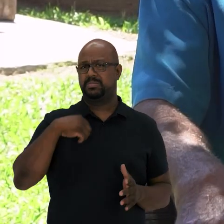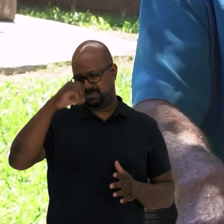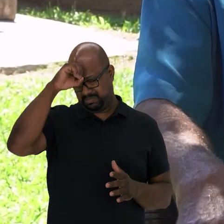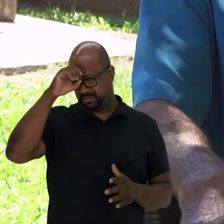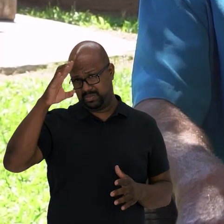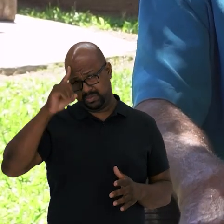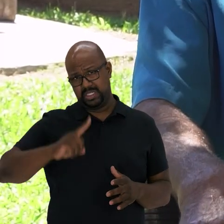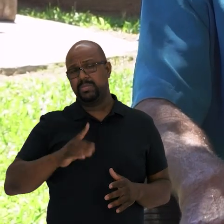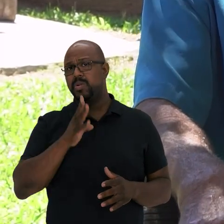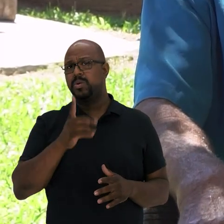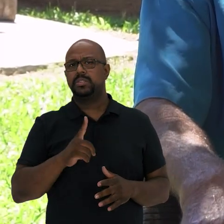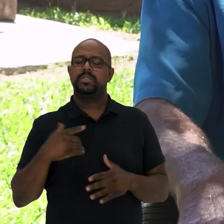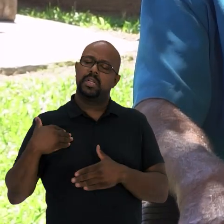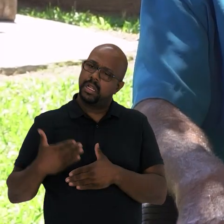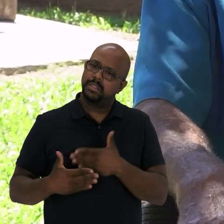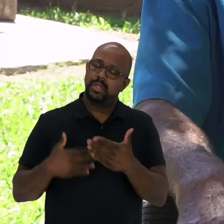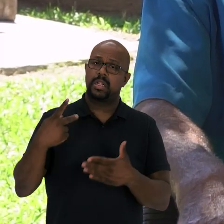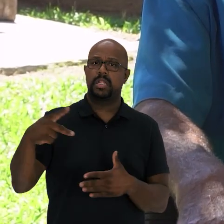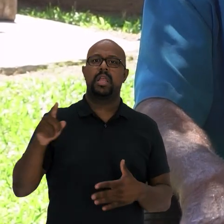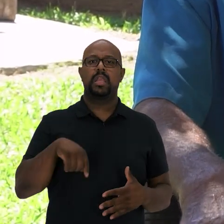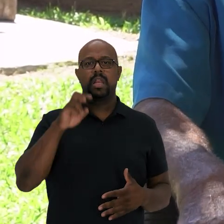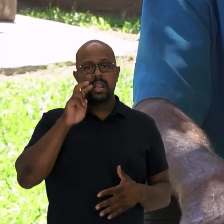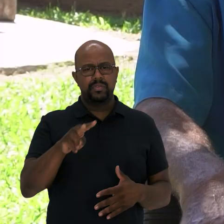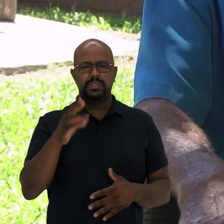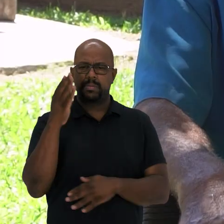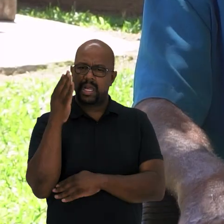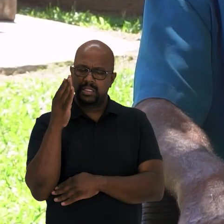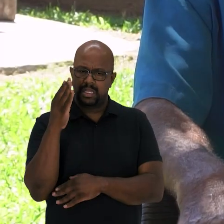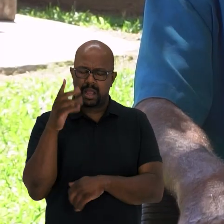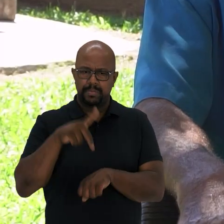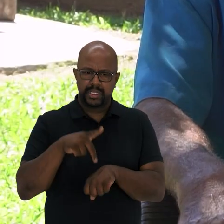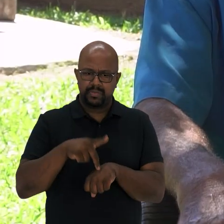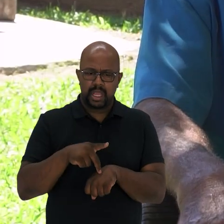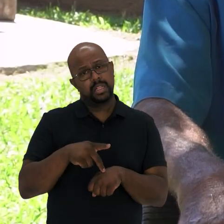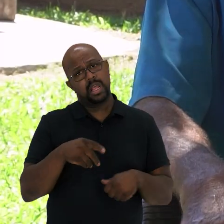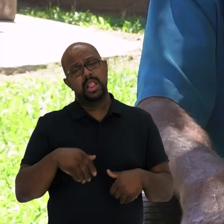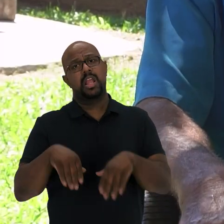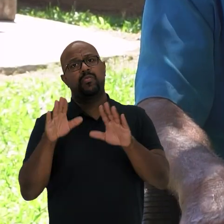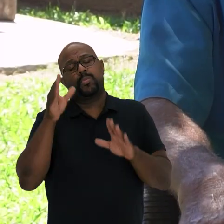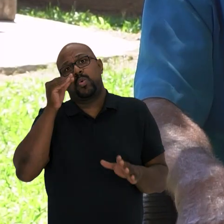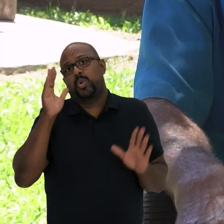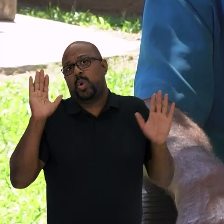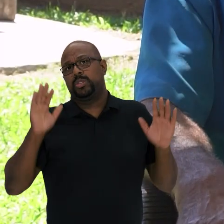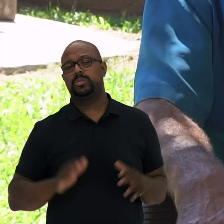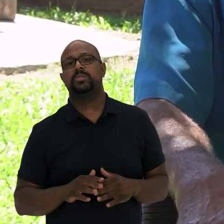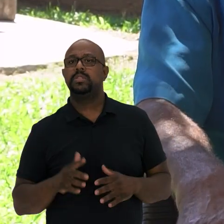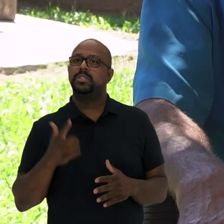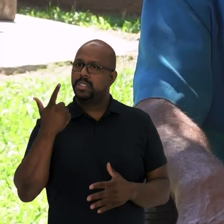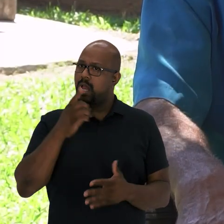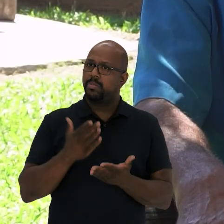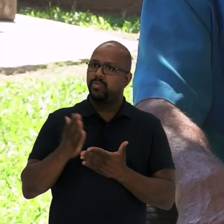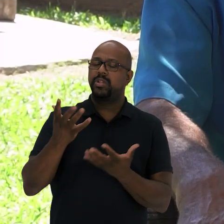eles desconheciam, nesse trajetório dele aí, que ele viu essa madeira pretificada e levou, por curioso,